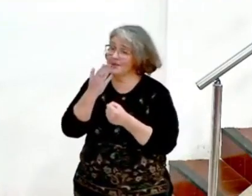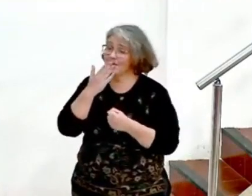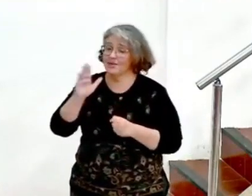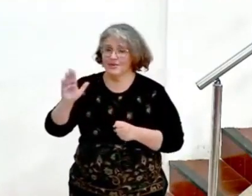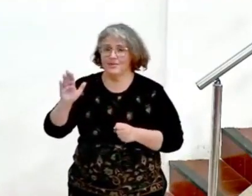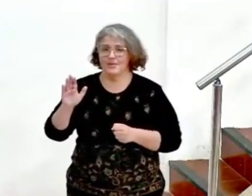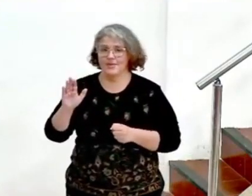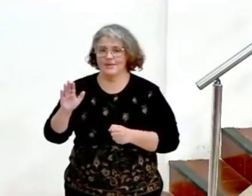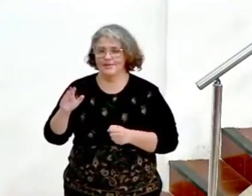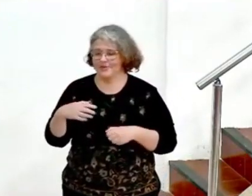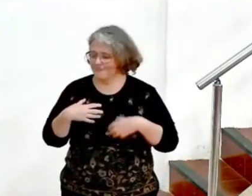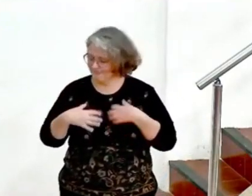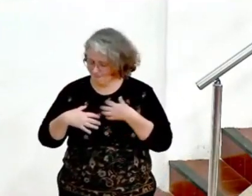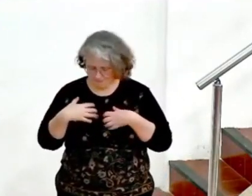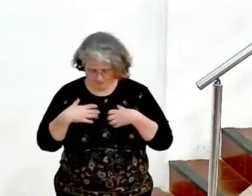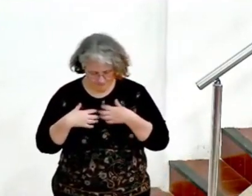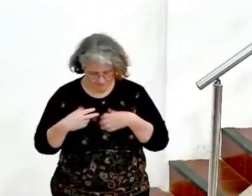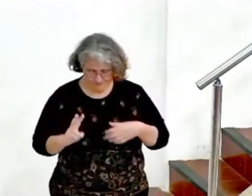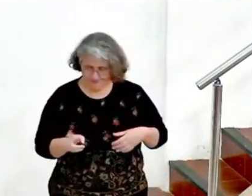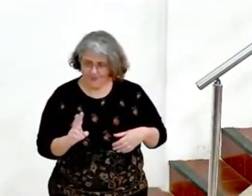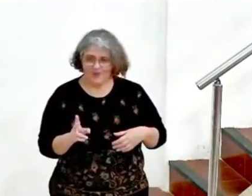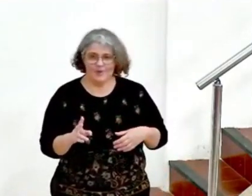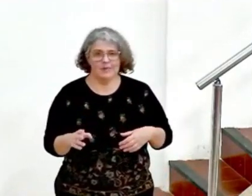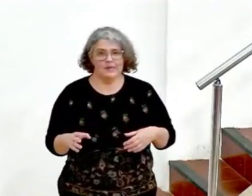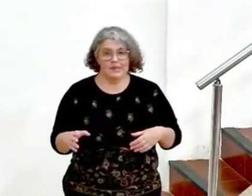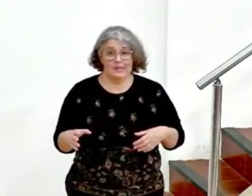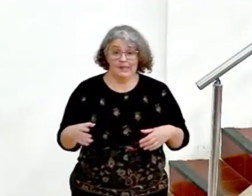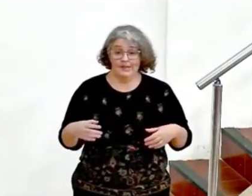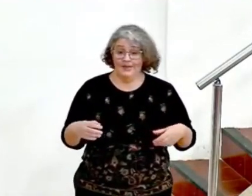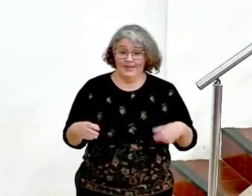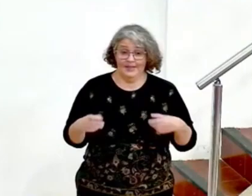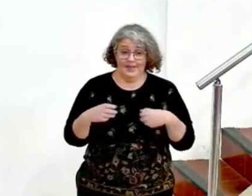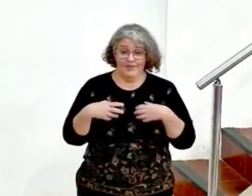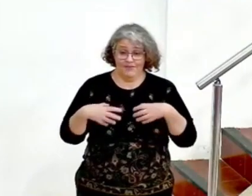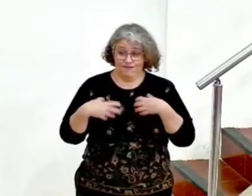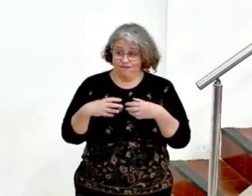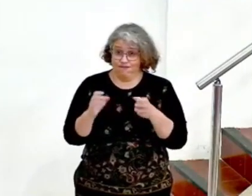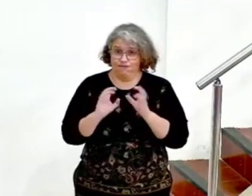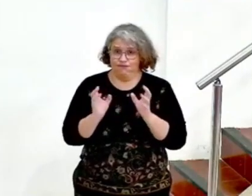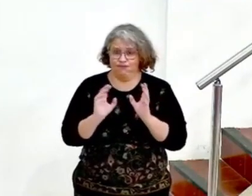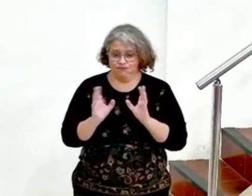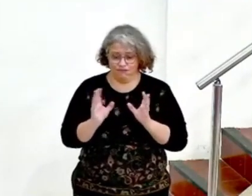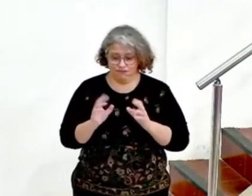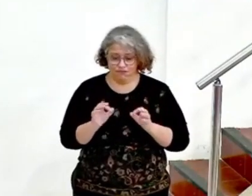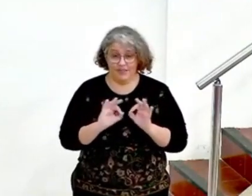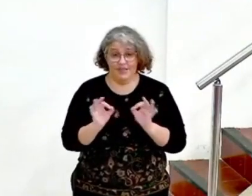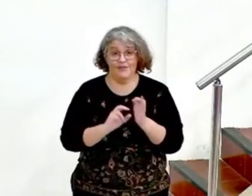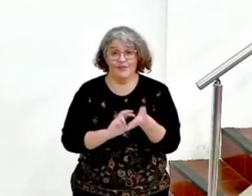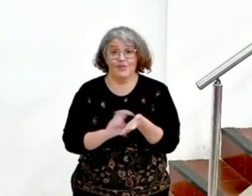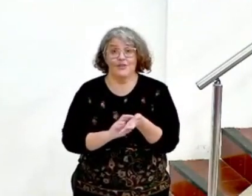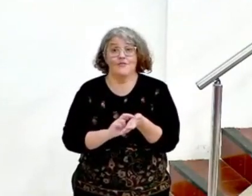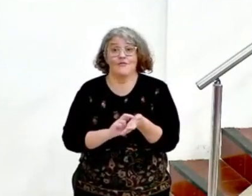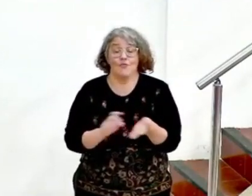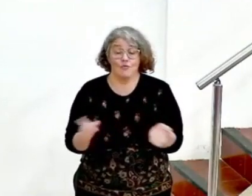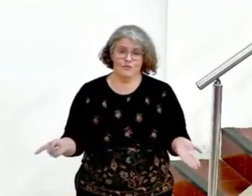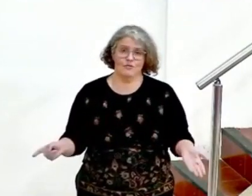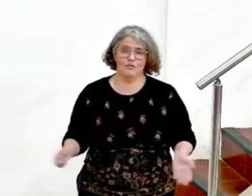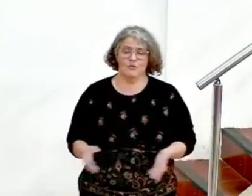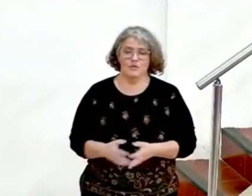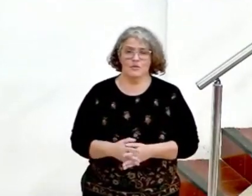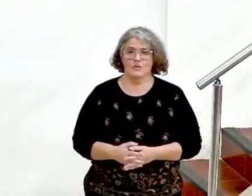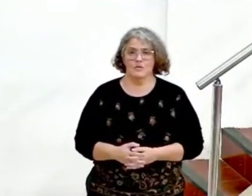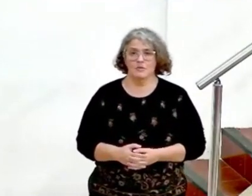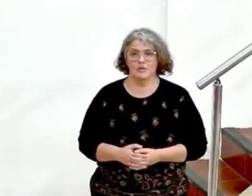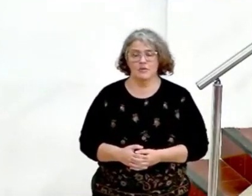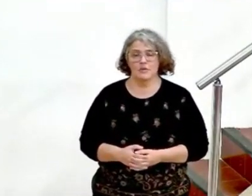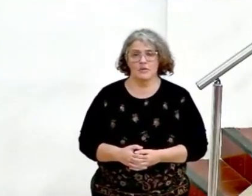ficamos ansiosos, desesperados para receber aquilo que foi prometido. Mas o tempo da espera é necessário. Porque